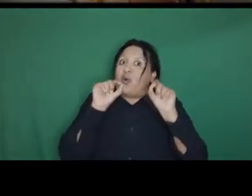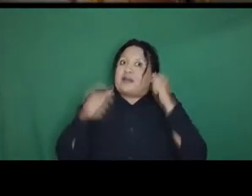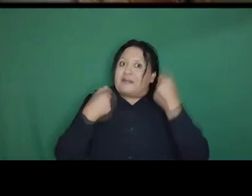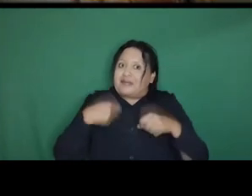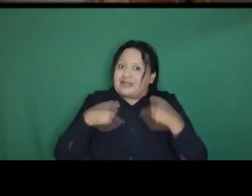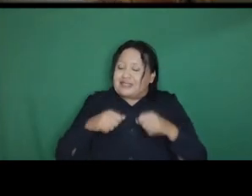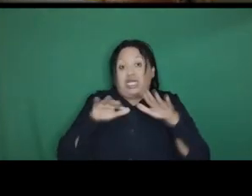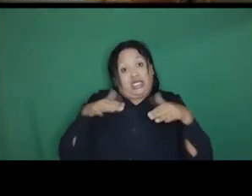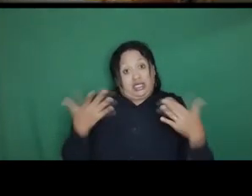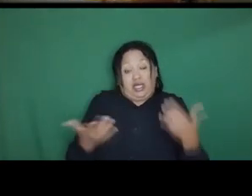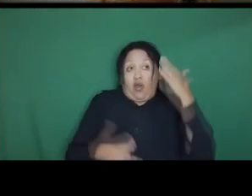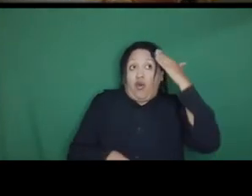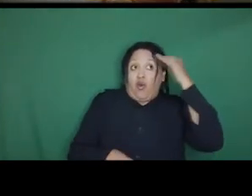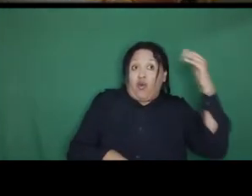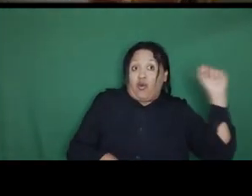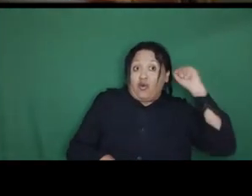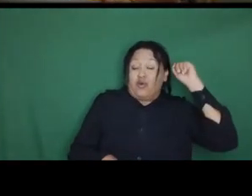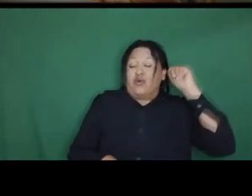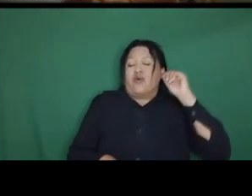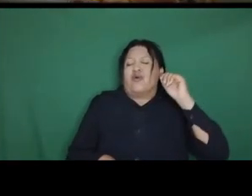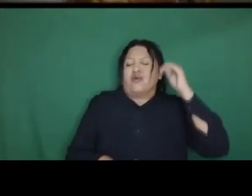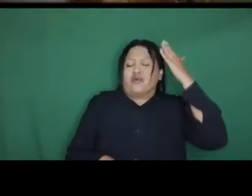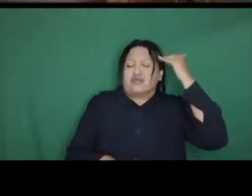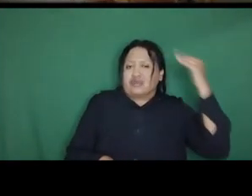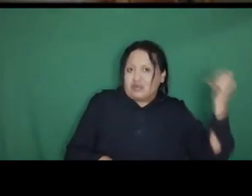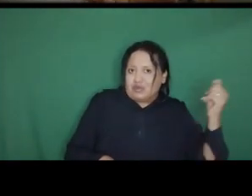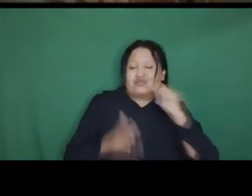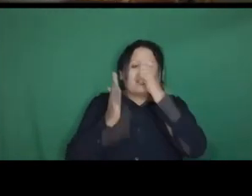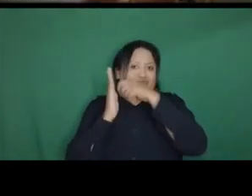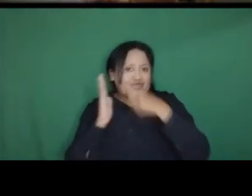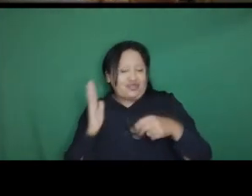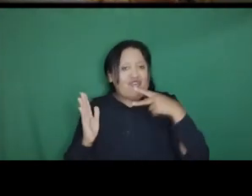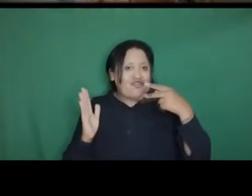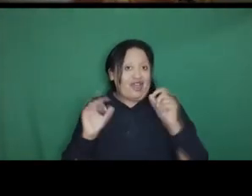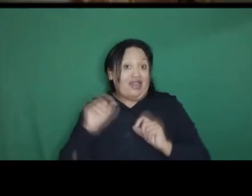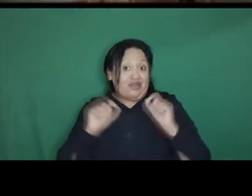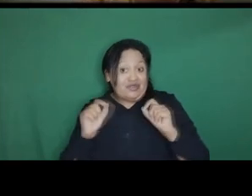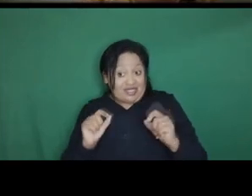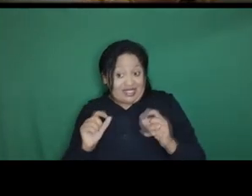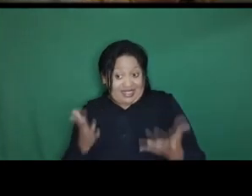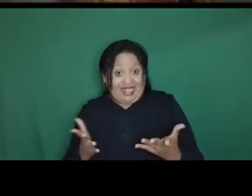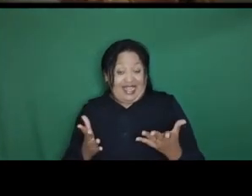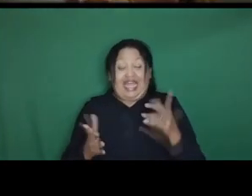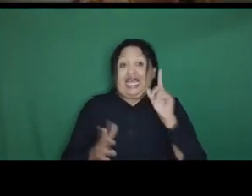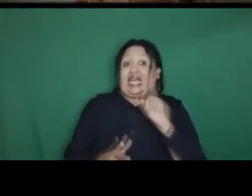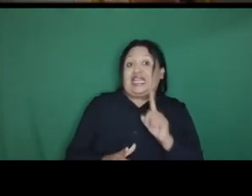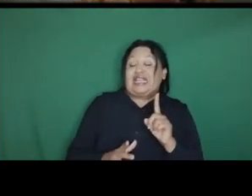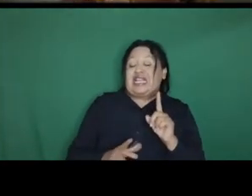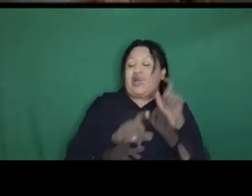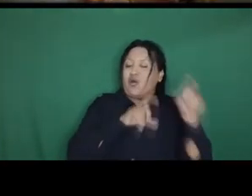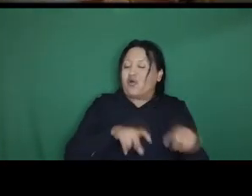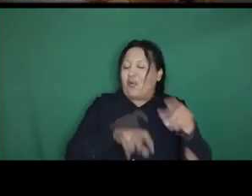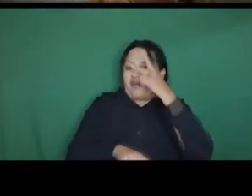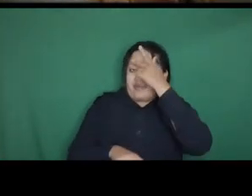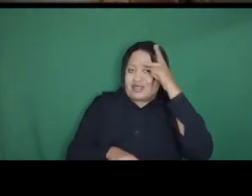necessitam desde aí Max reflete sobre o significado para o indivíduo e a sociedade da apropriação